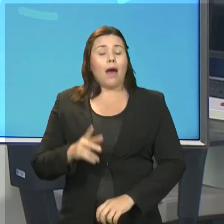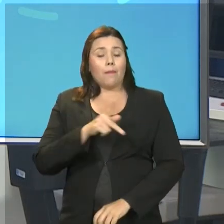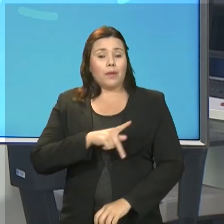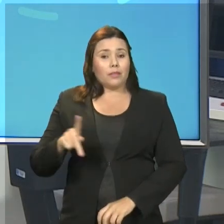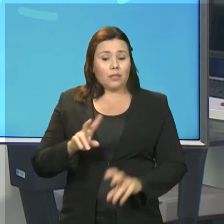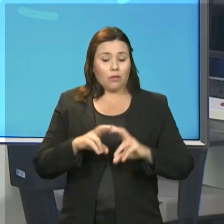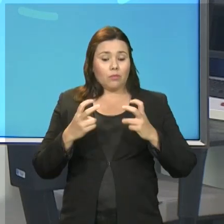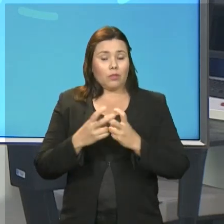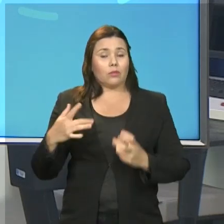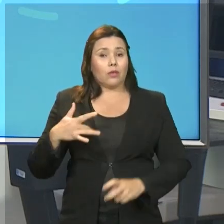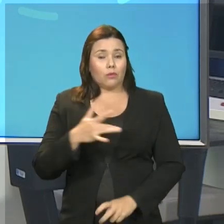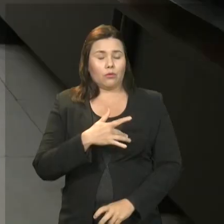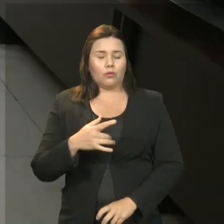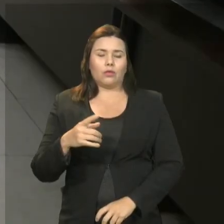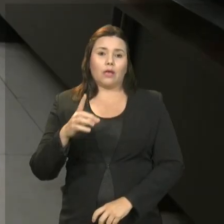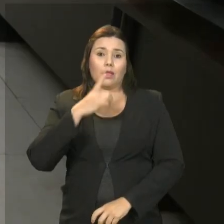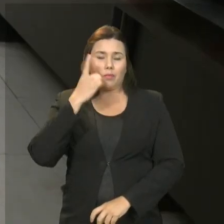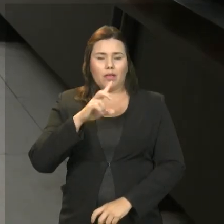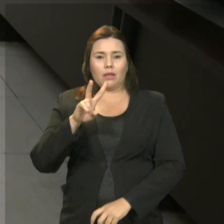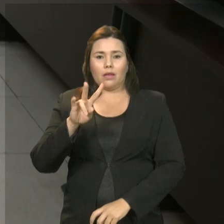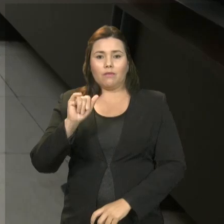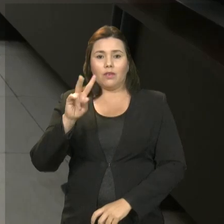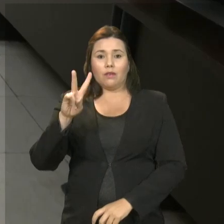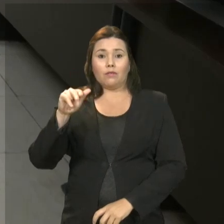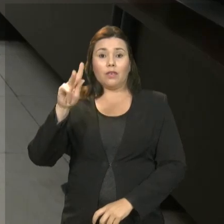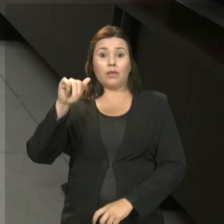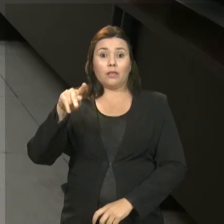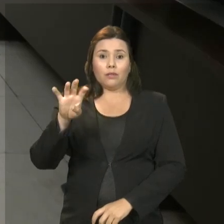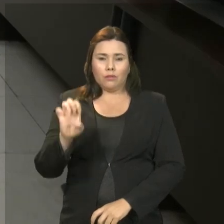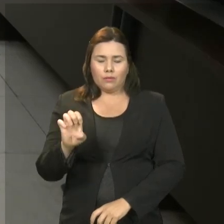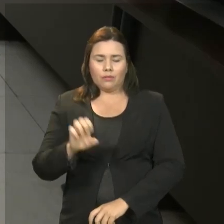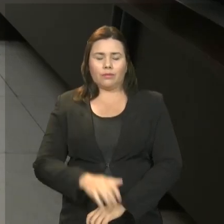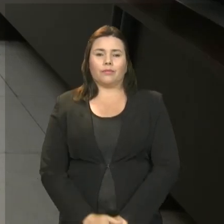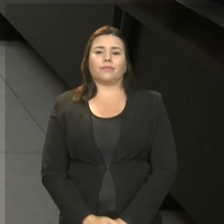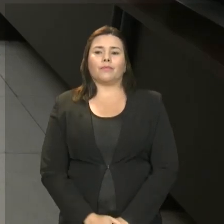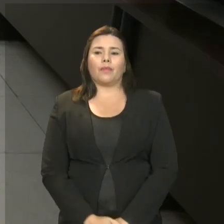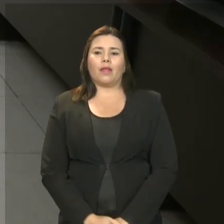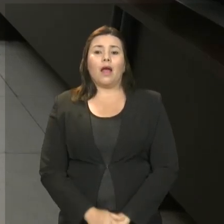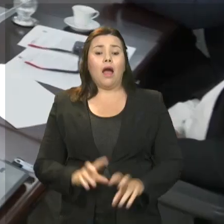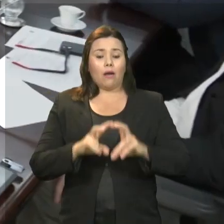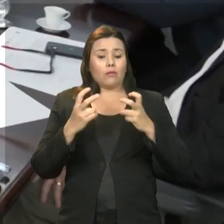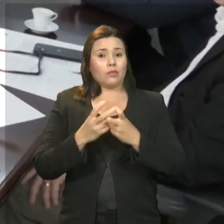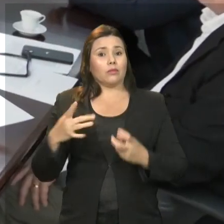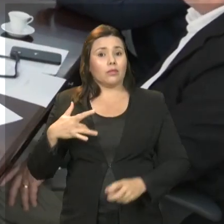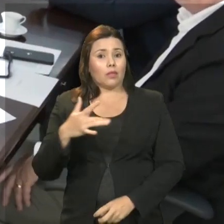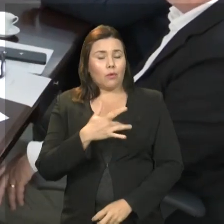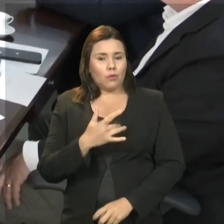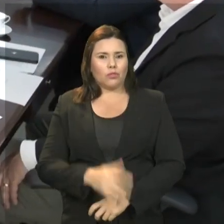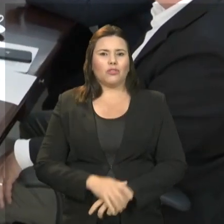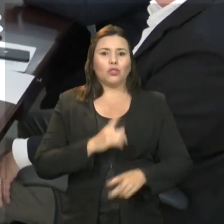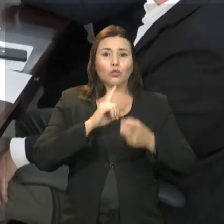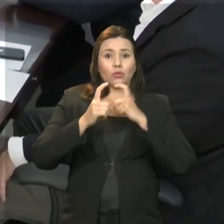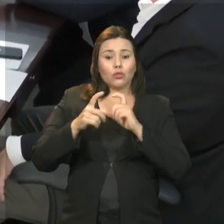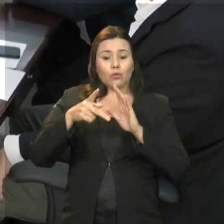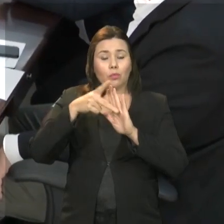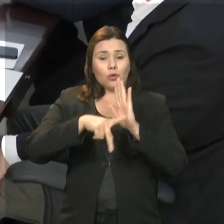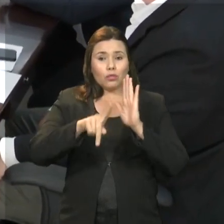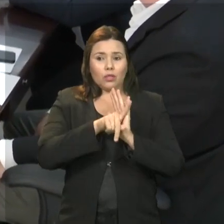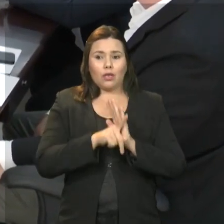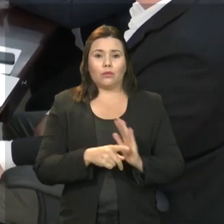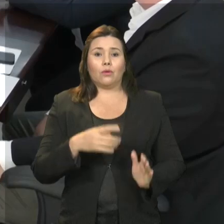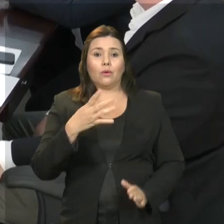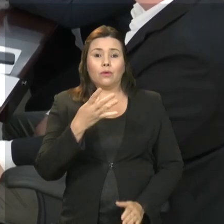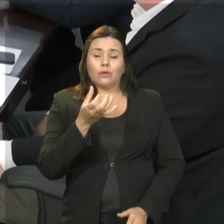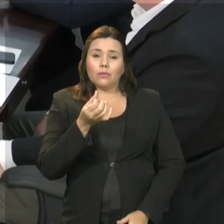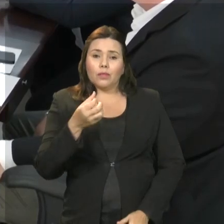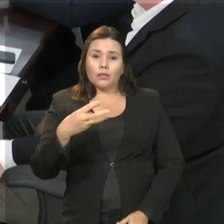deputada doutora Viviane. A audiência pública promovida pela Comissão de Saúde da ALEMA foi para discutir o projeto de número